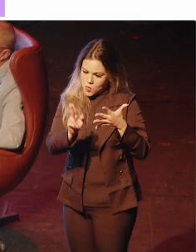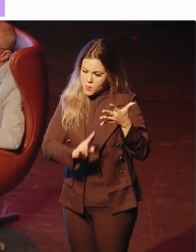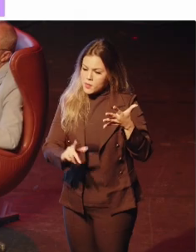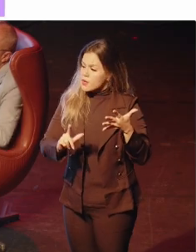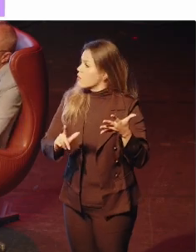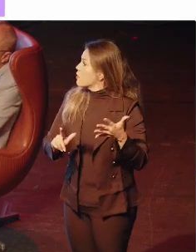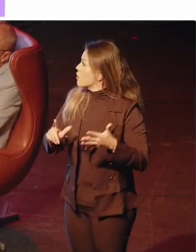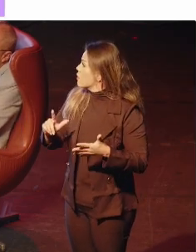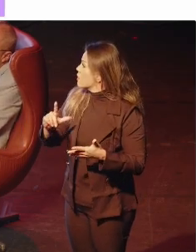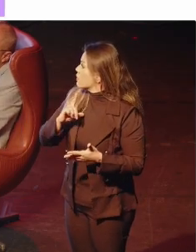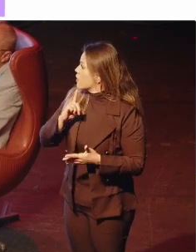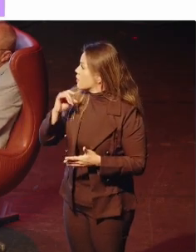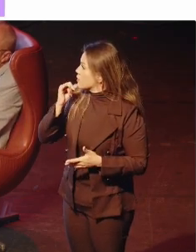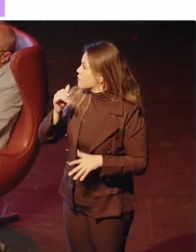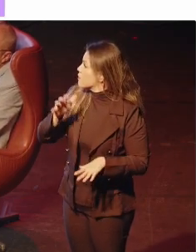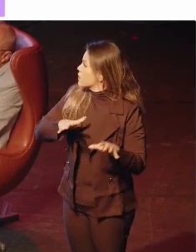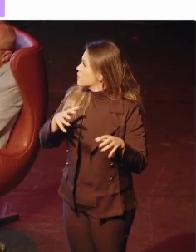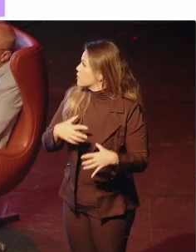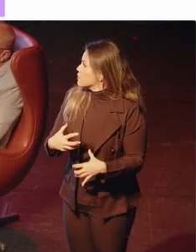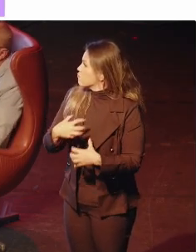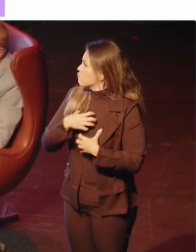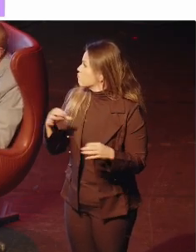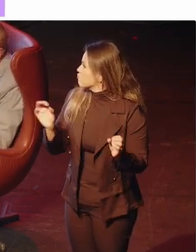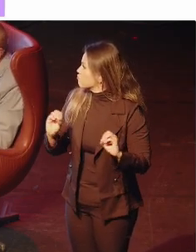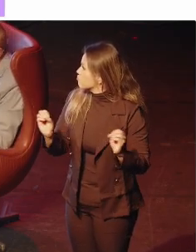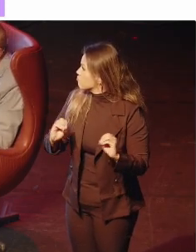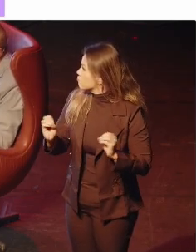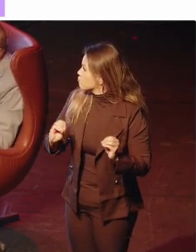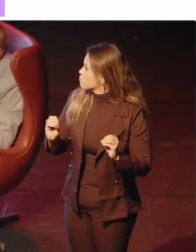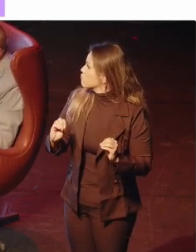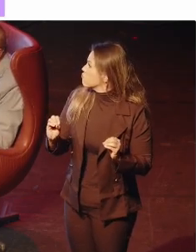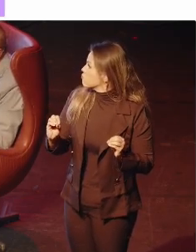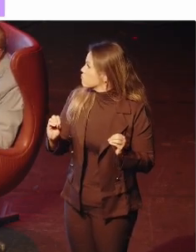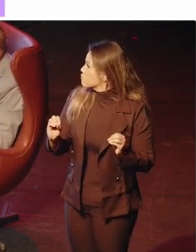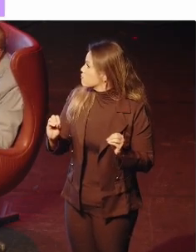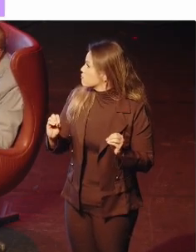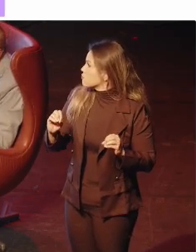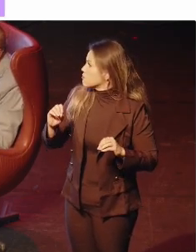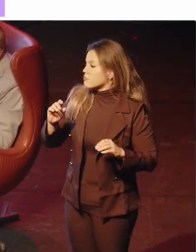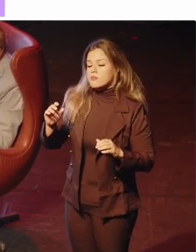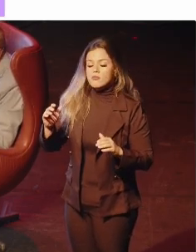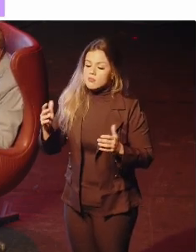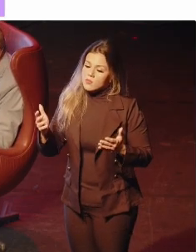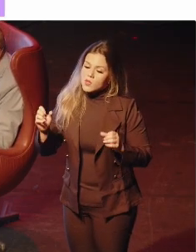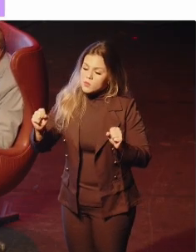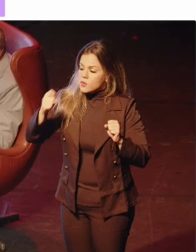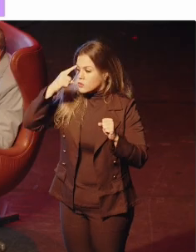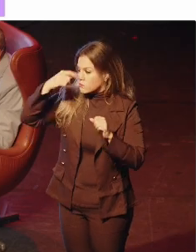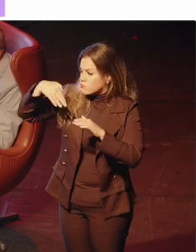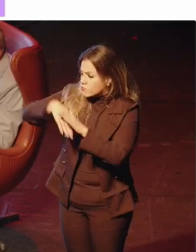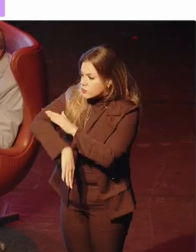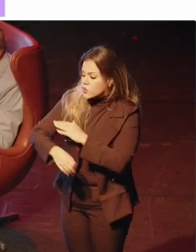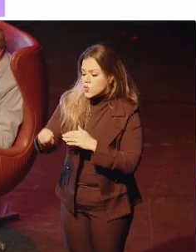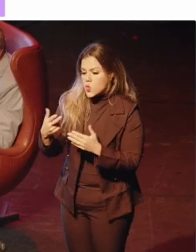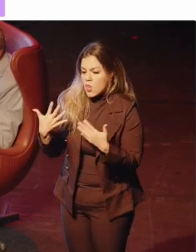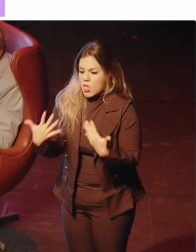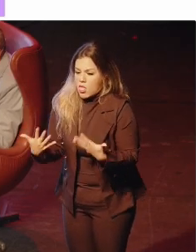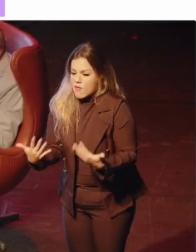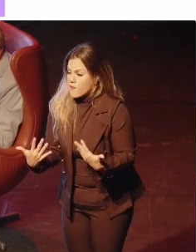sintomáticas, então ali em vermelho, e a memantina também no vermelho escuro, que é uma outra classe